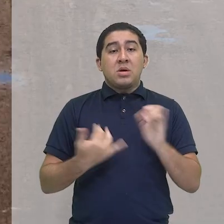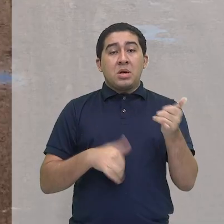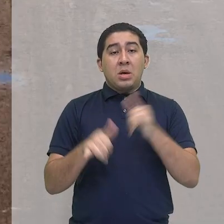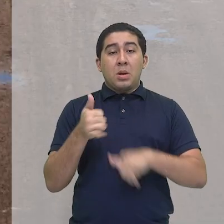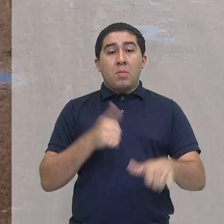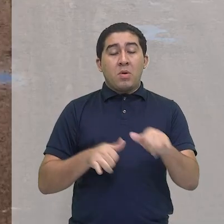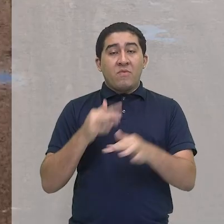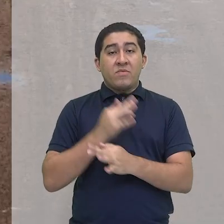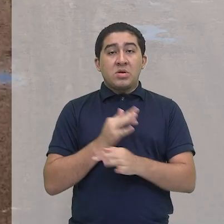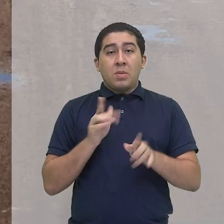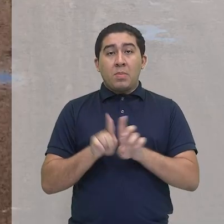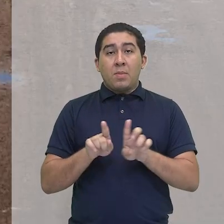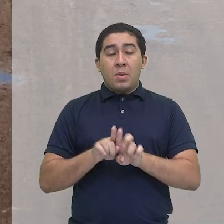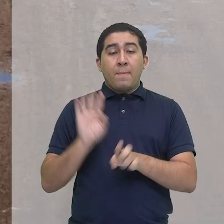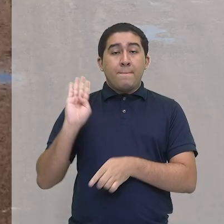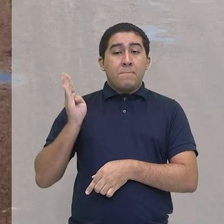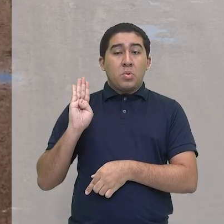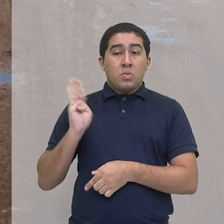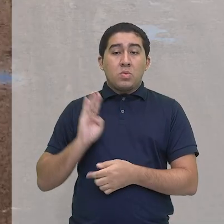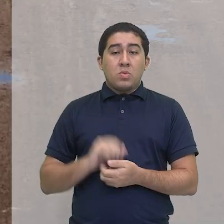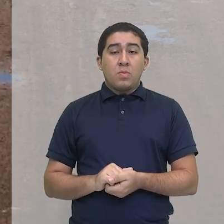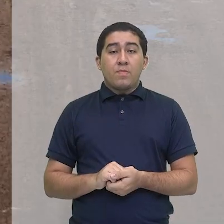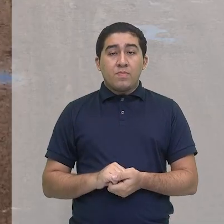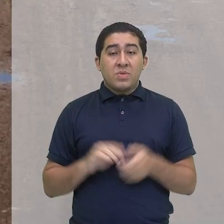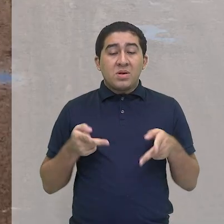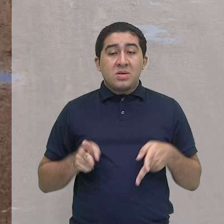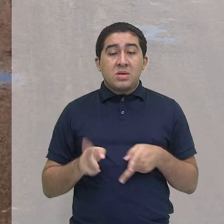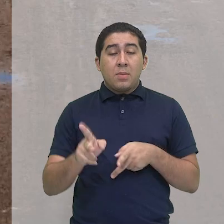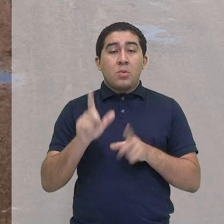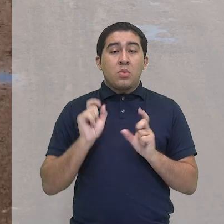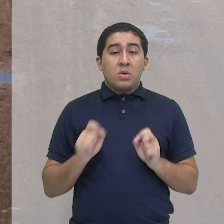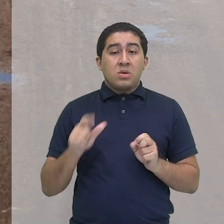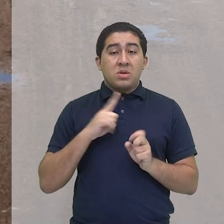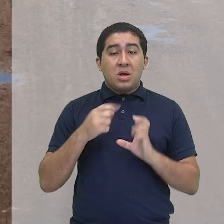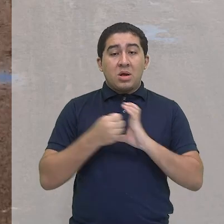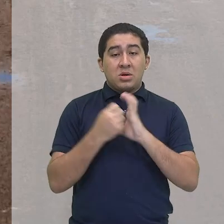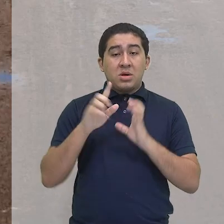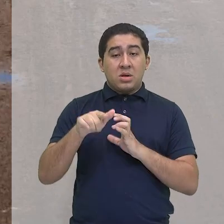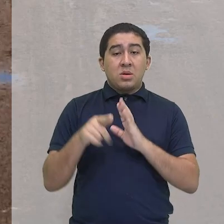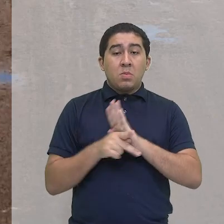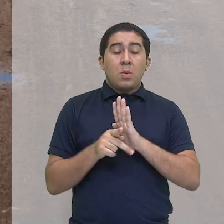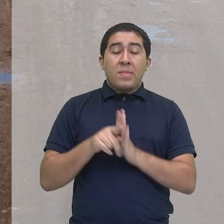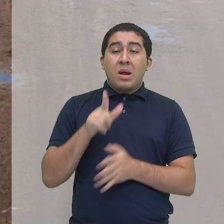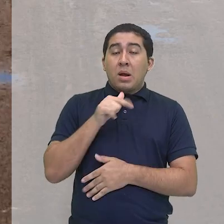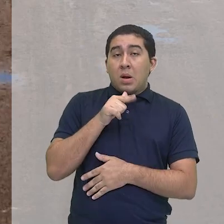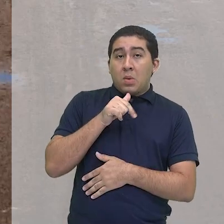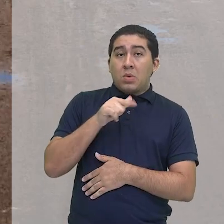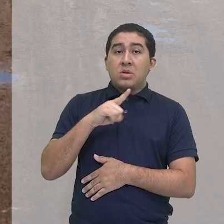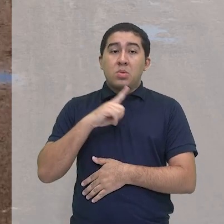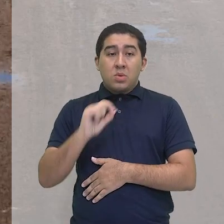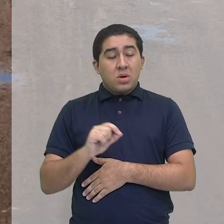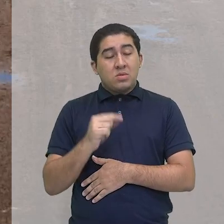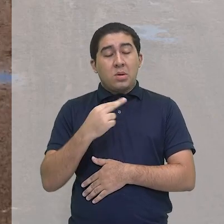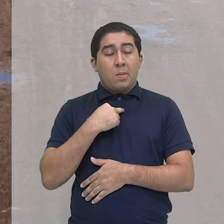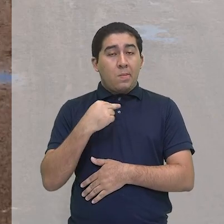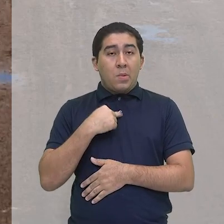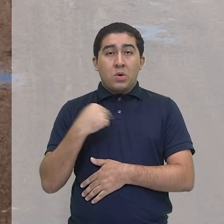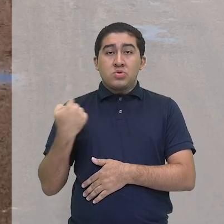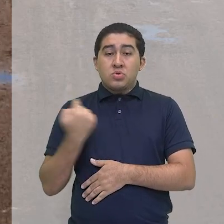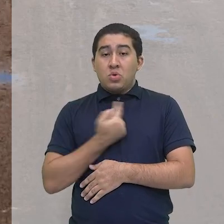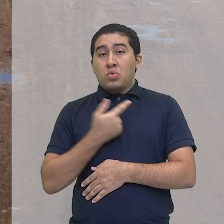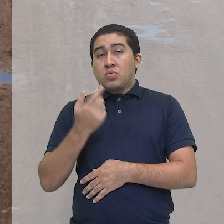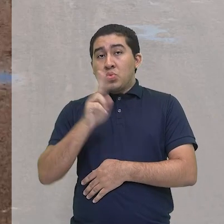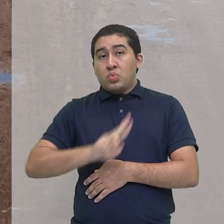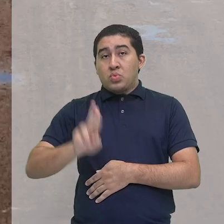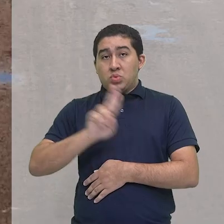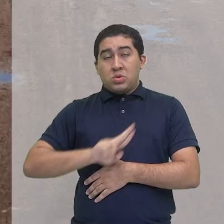físicas, químicas e biológicas. Então, toda vez que temos poluentes na água, essa água deixa de ficar própria, de poder